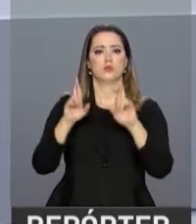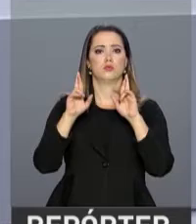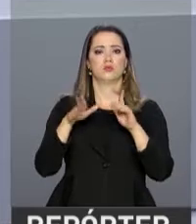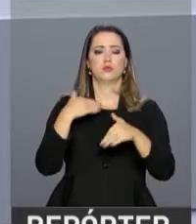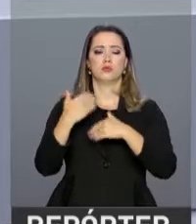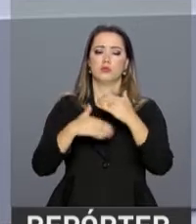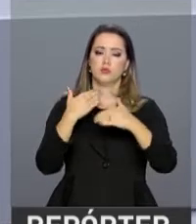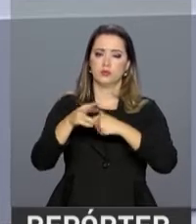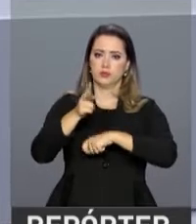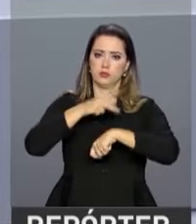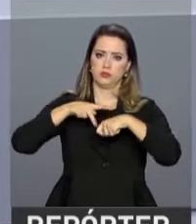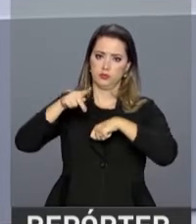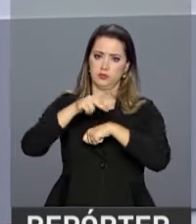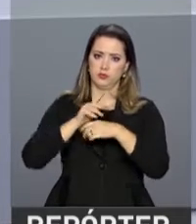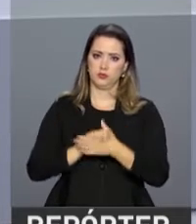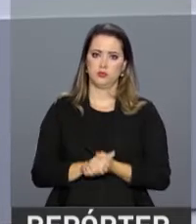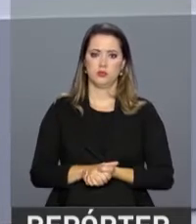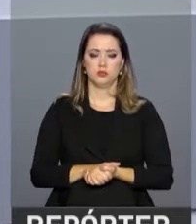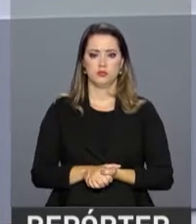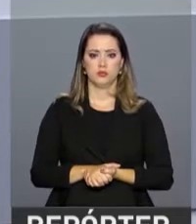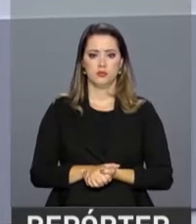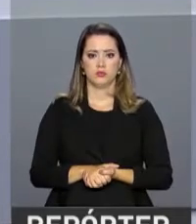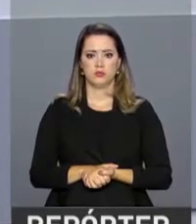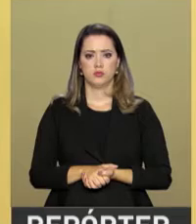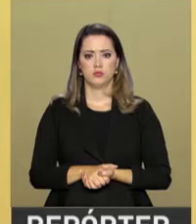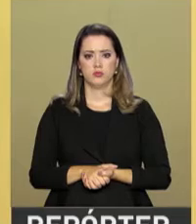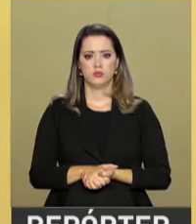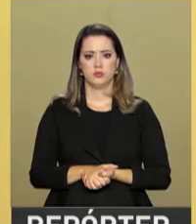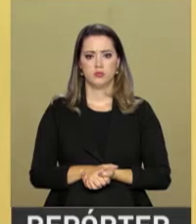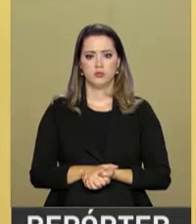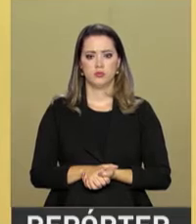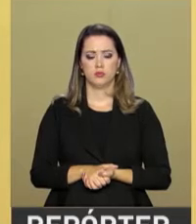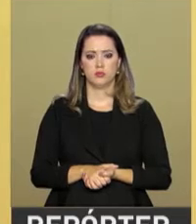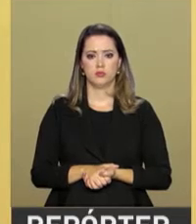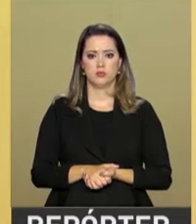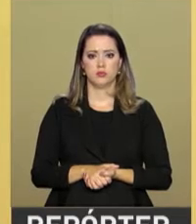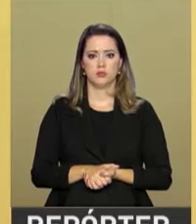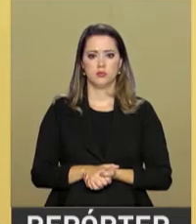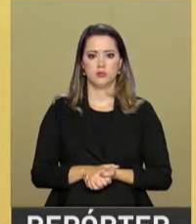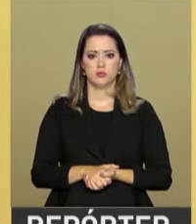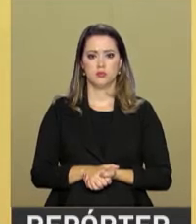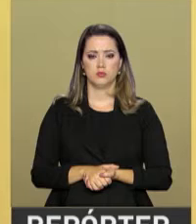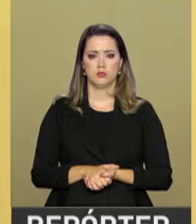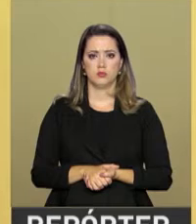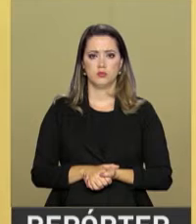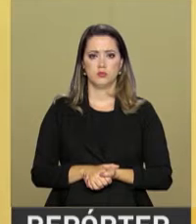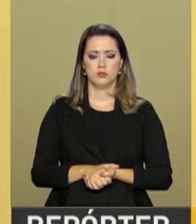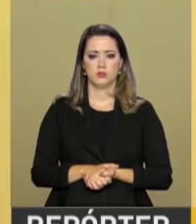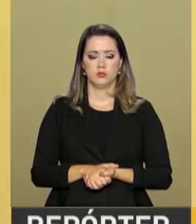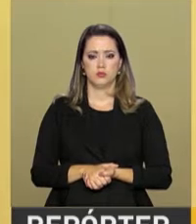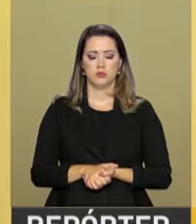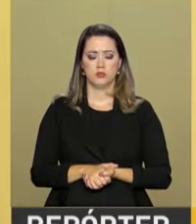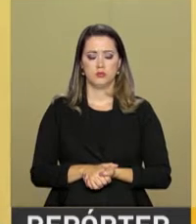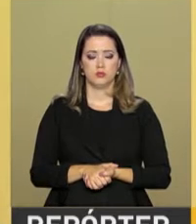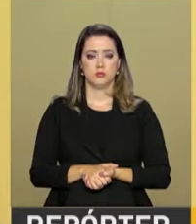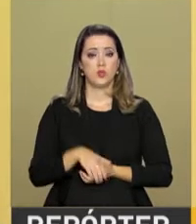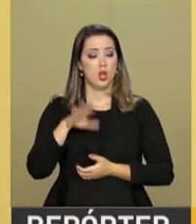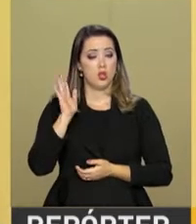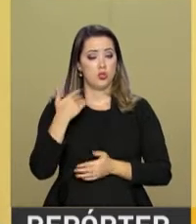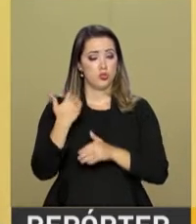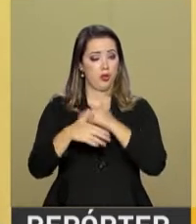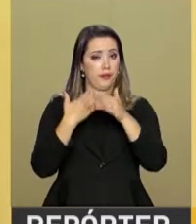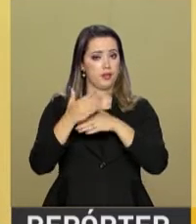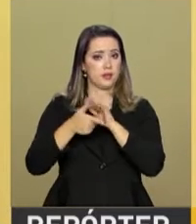e as expectativas de crescimento do país. Já cresceu em 2017 e vai